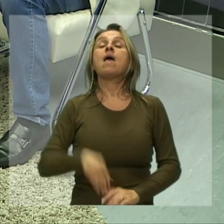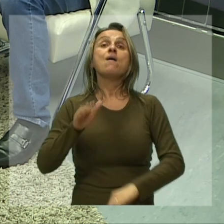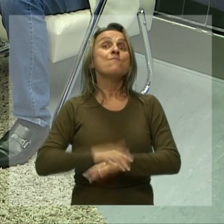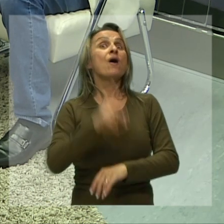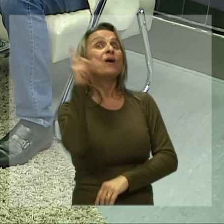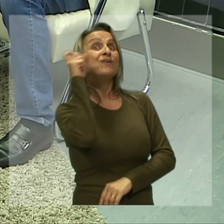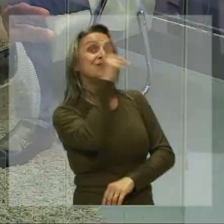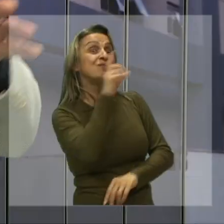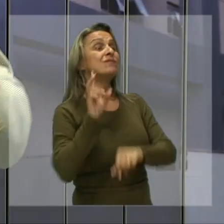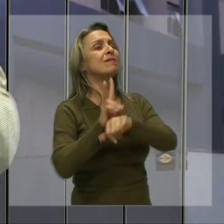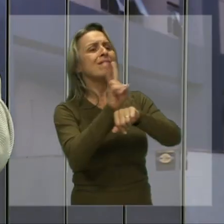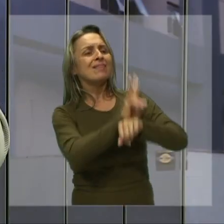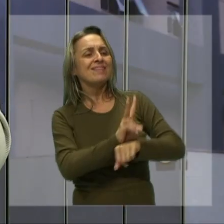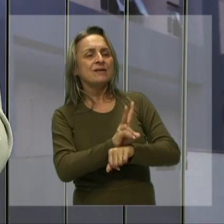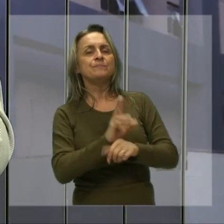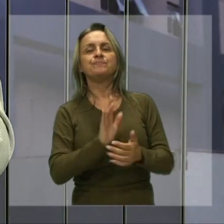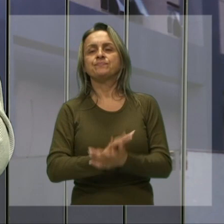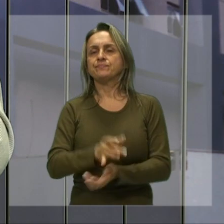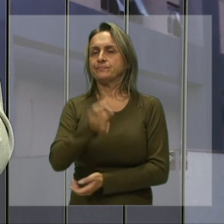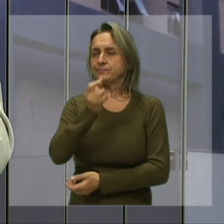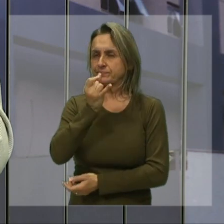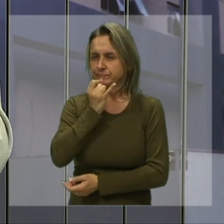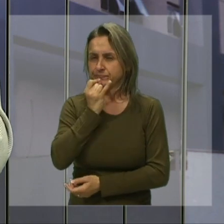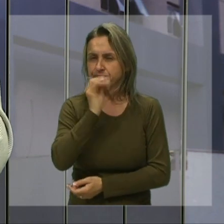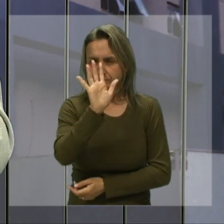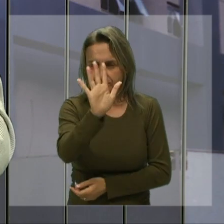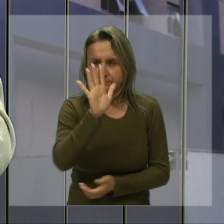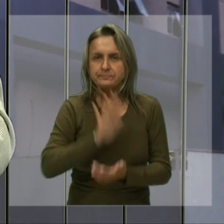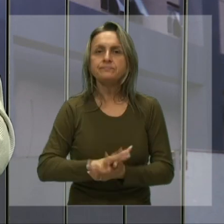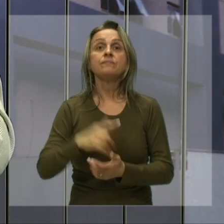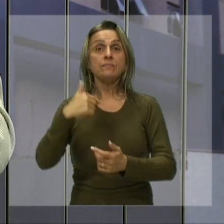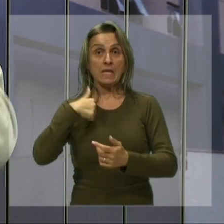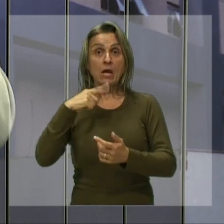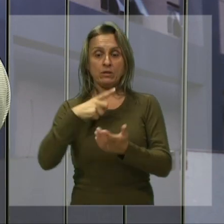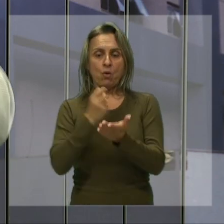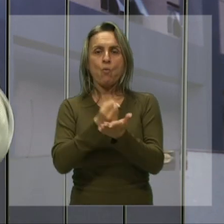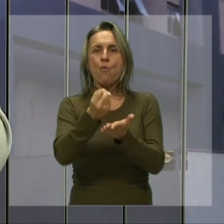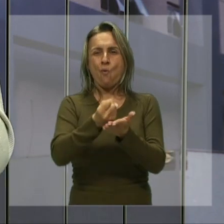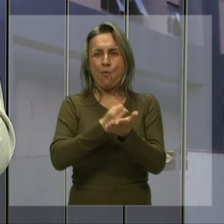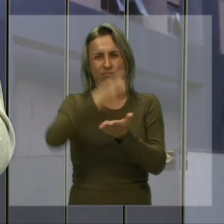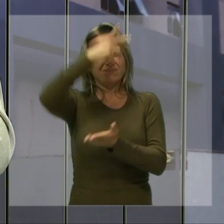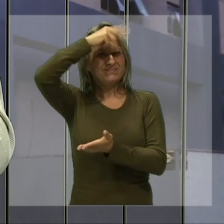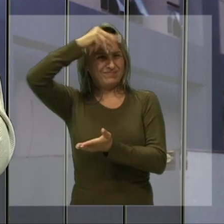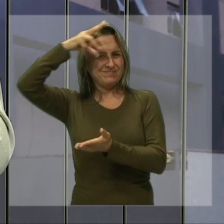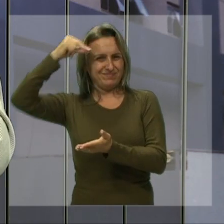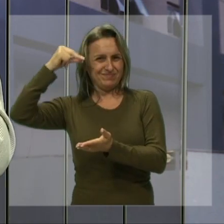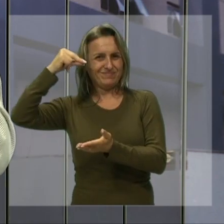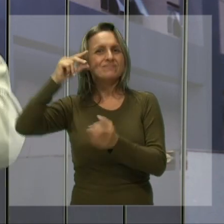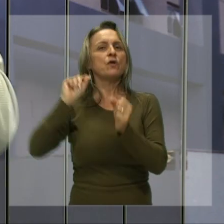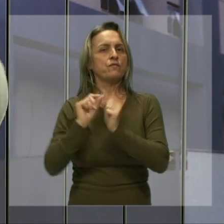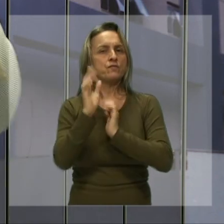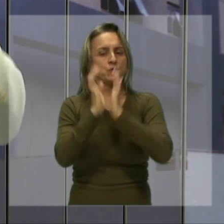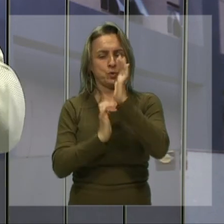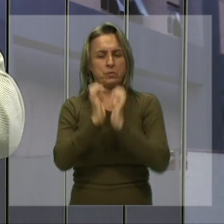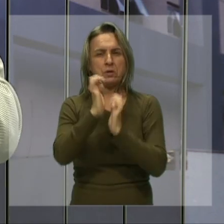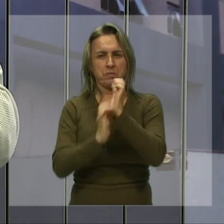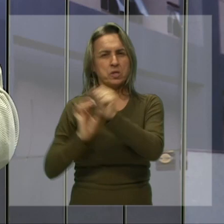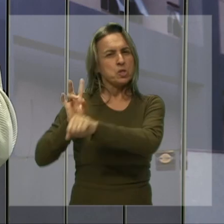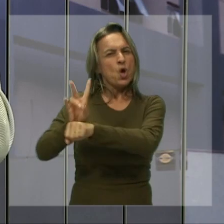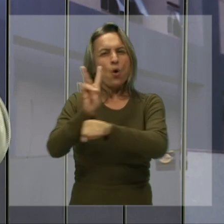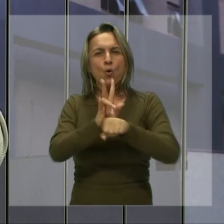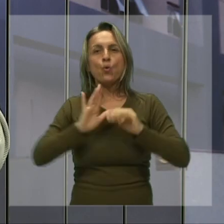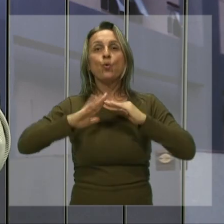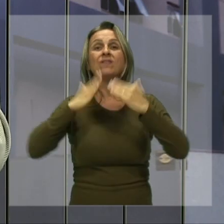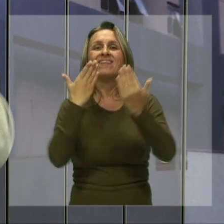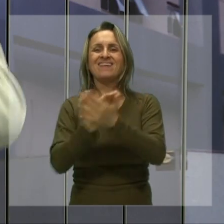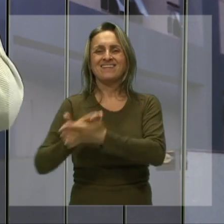um exemplo. Eu estou com um contrato ali da prefeitura, feito com uma empresa para cuidar aí das creches